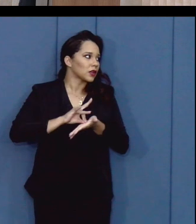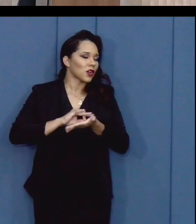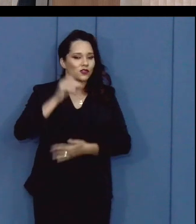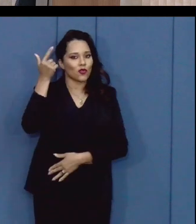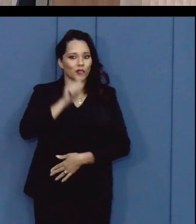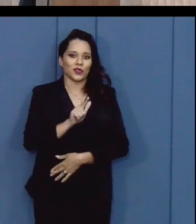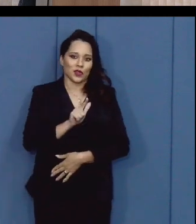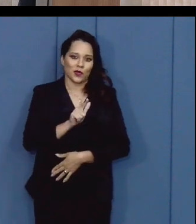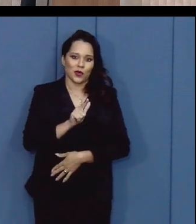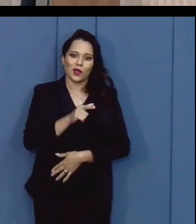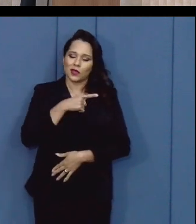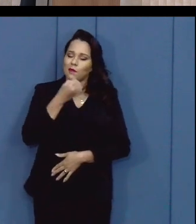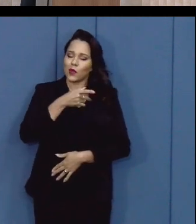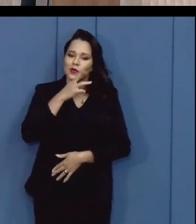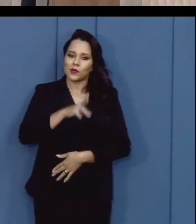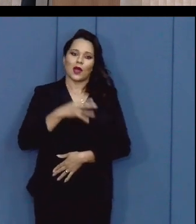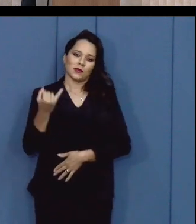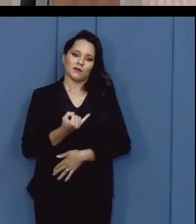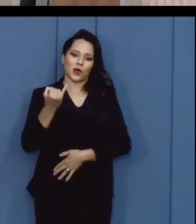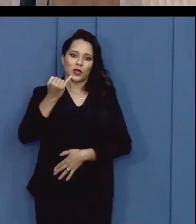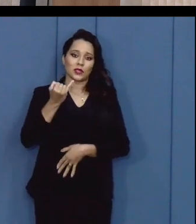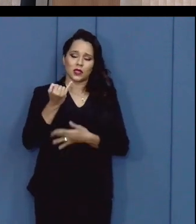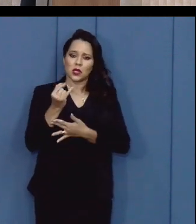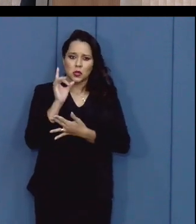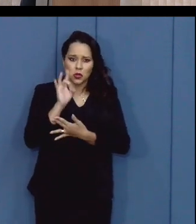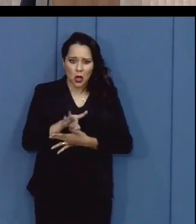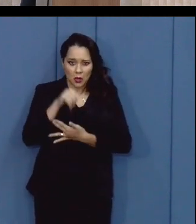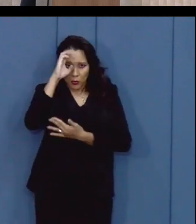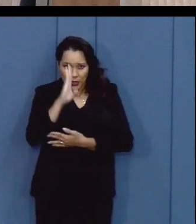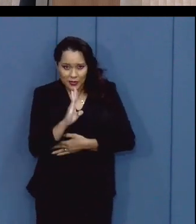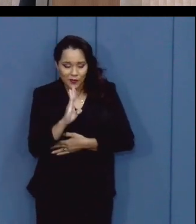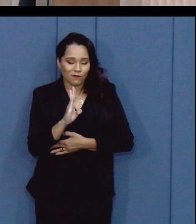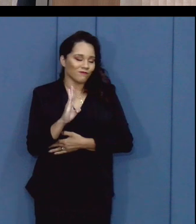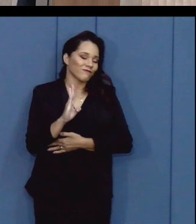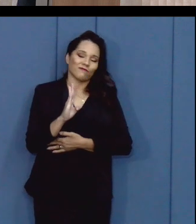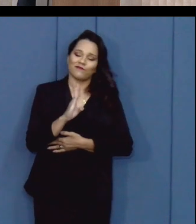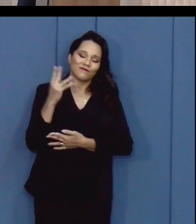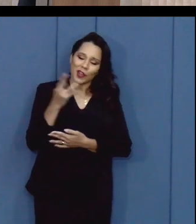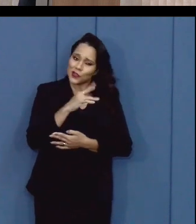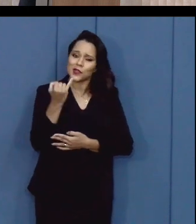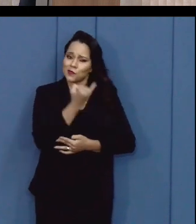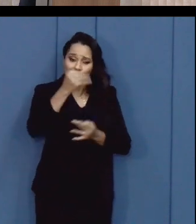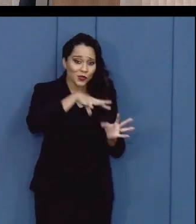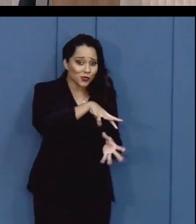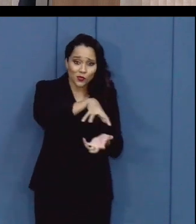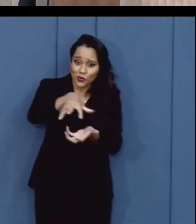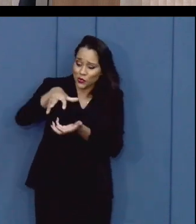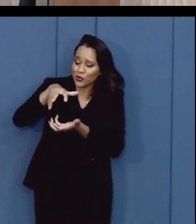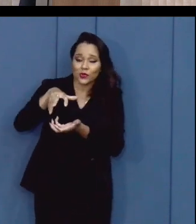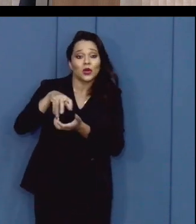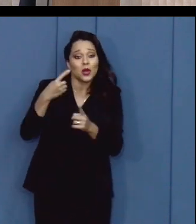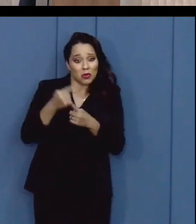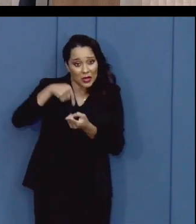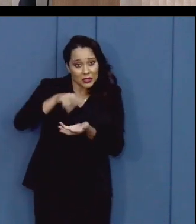conseguimos alcançar resultados importantes, não somente para o Brasil, né? Resultados importantes para o mundo, porque